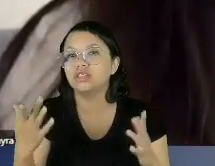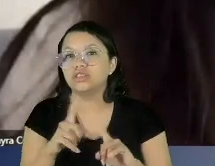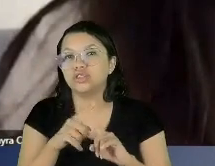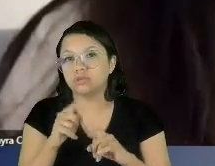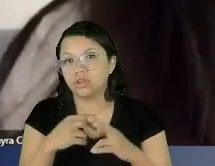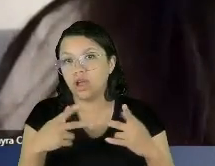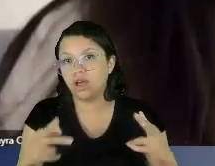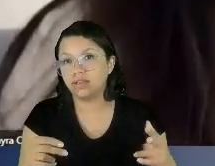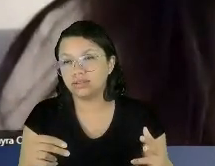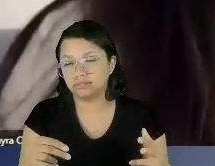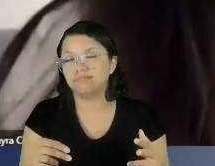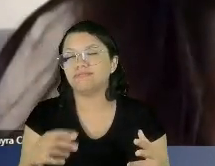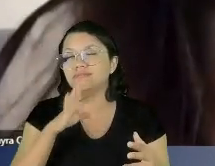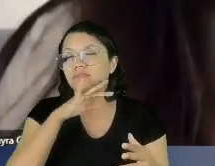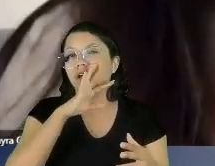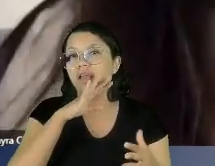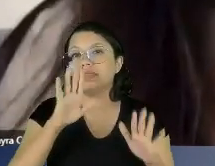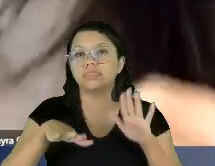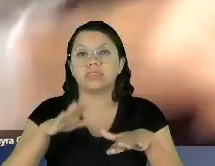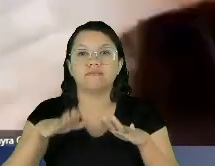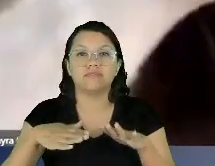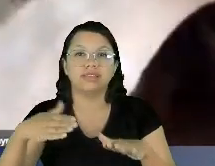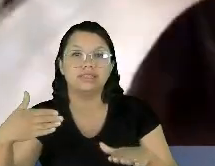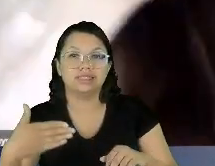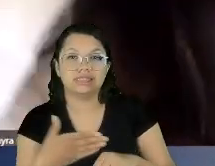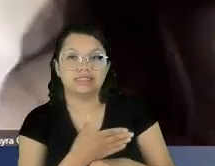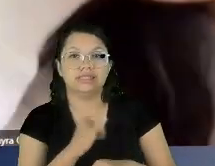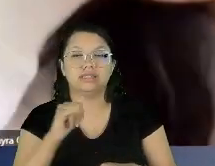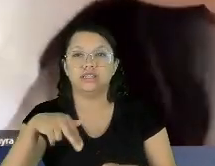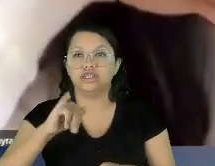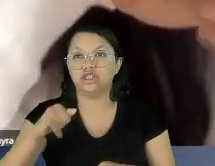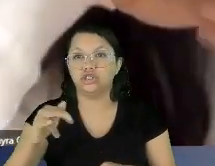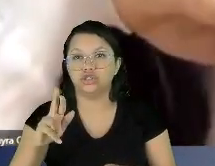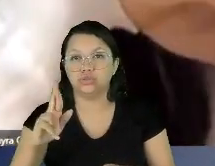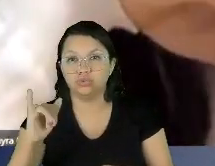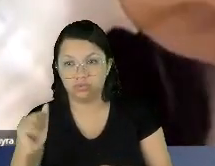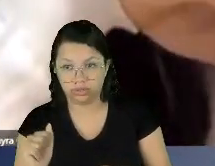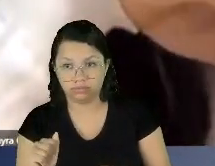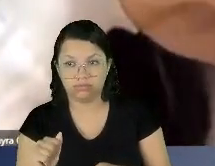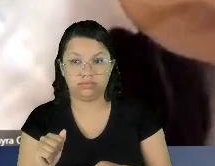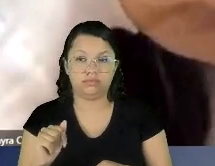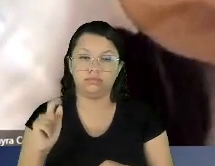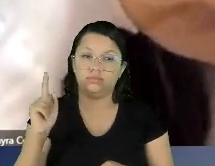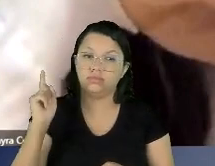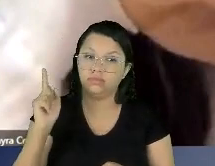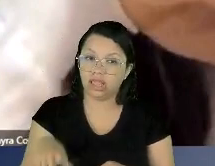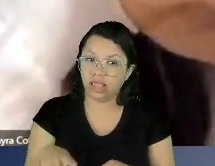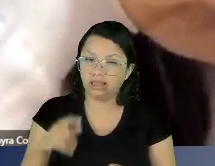tipo de coisa maliciosa, talvez isso entre na injúria.